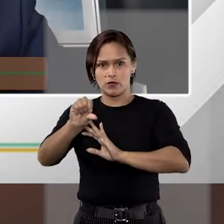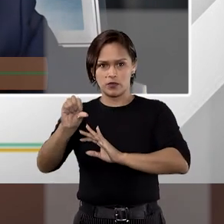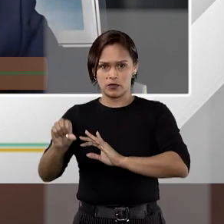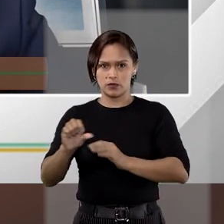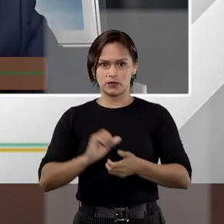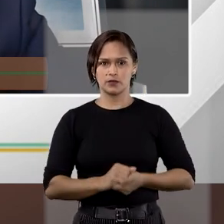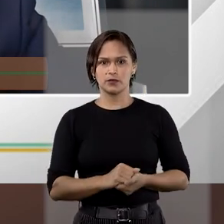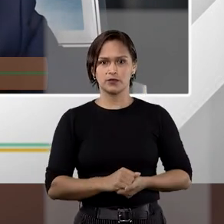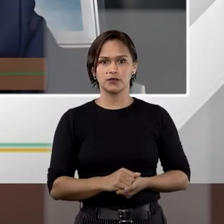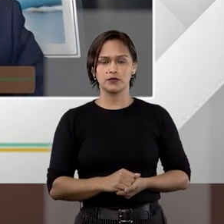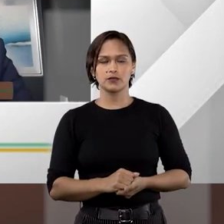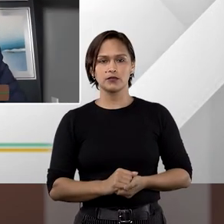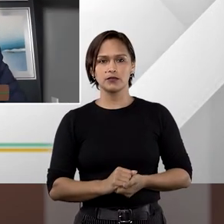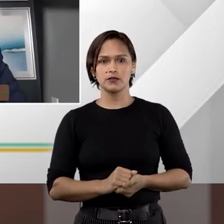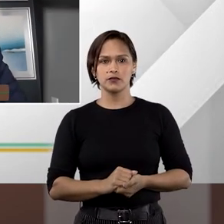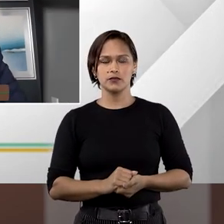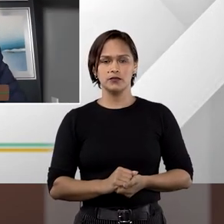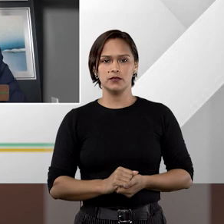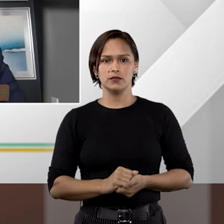9.099